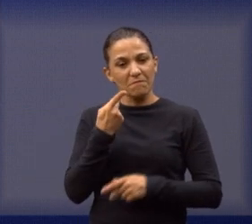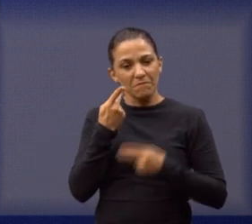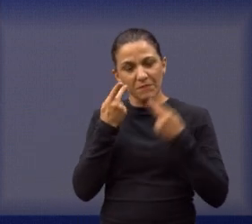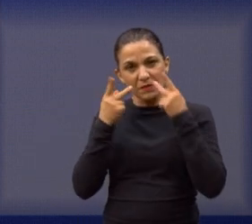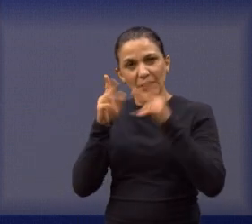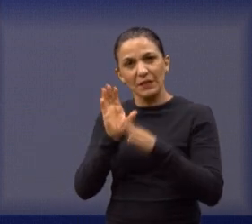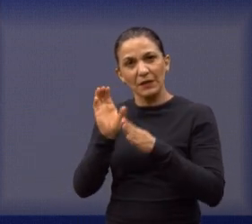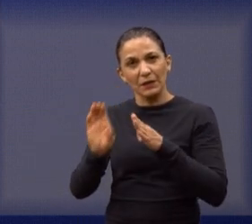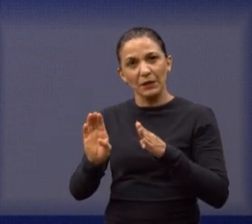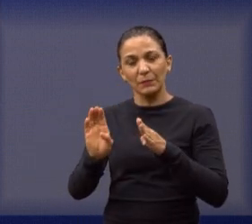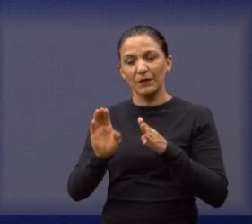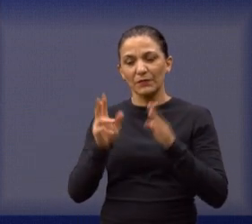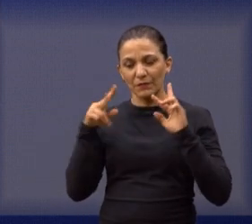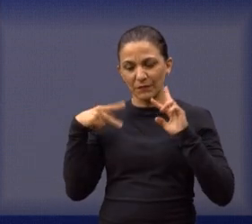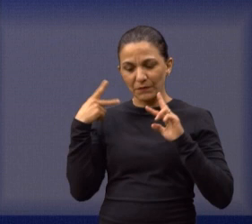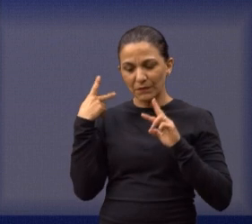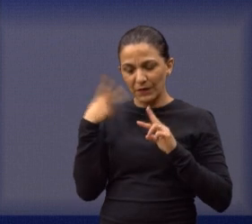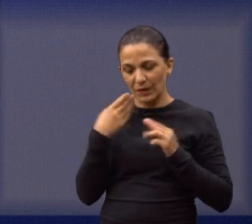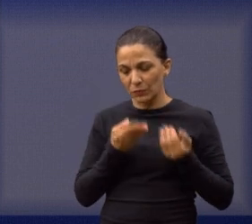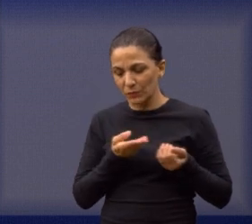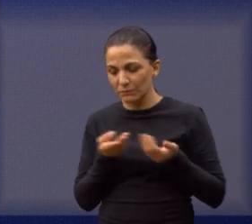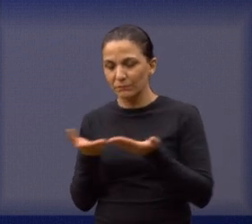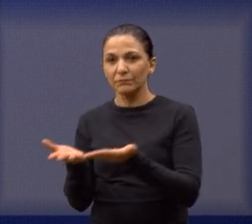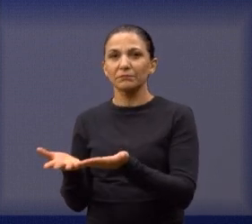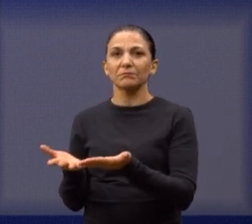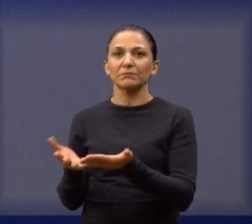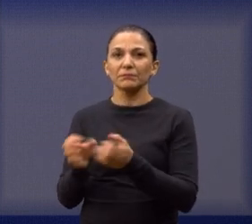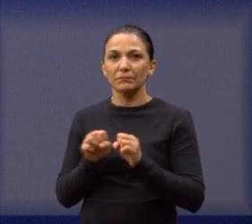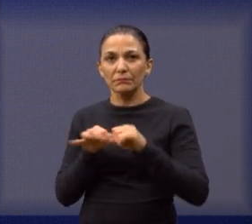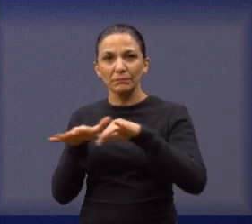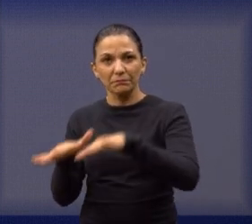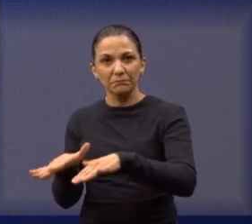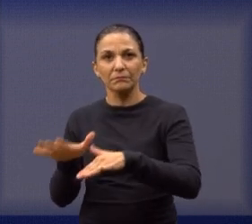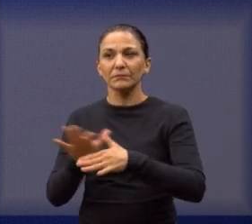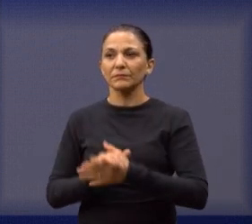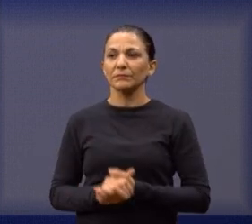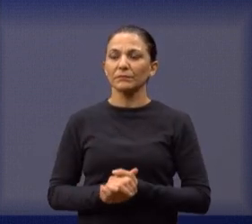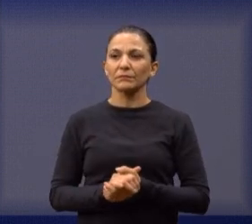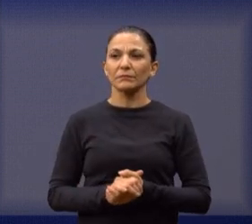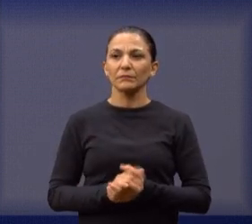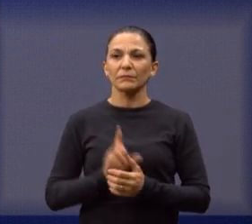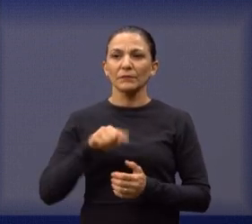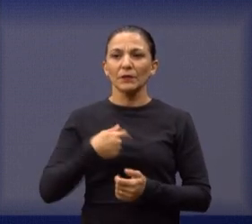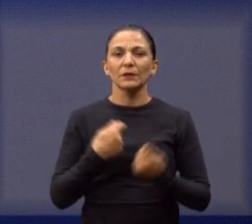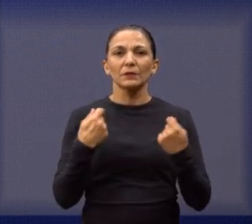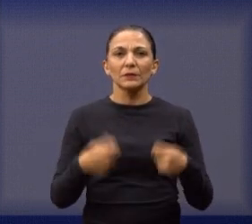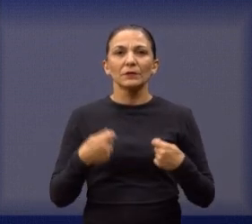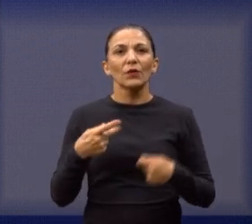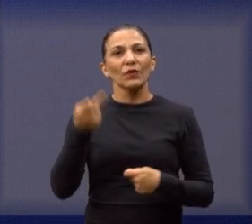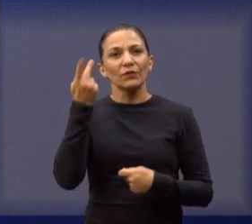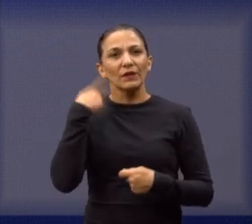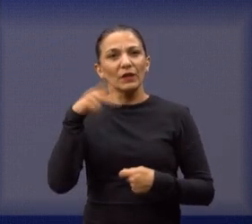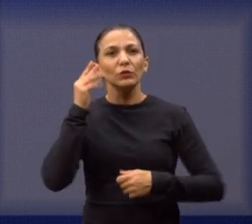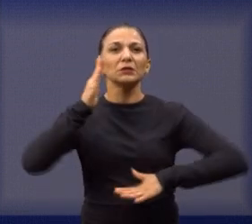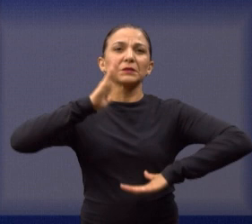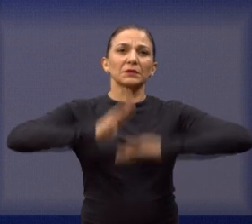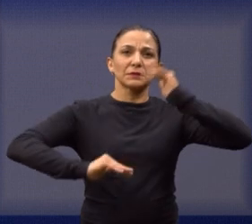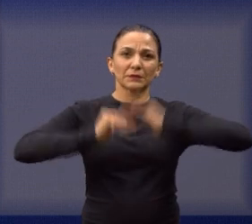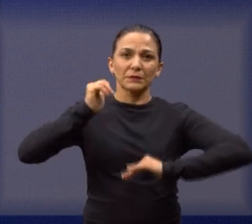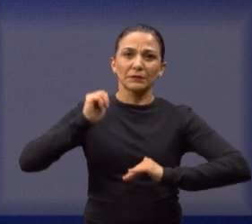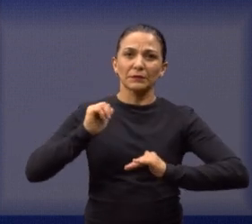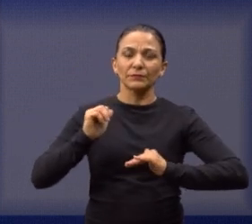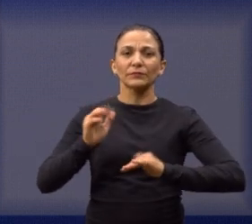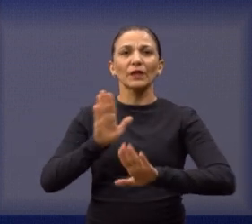da boa política né Vereador Hugo que devemos sempre buscar vereadores com atuações